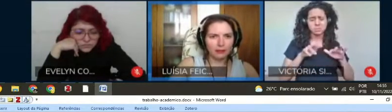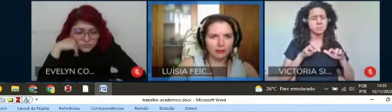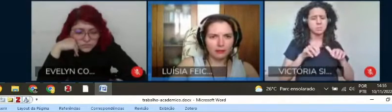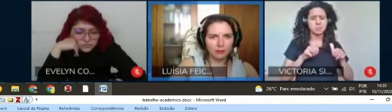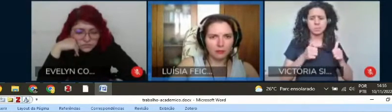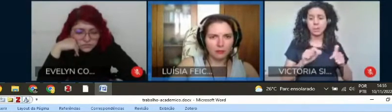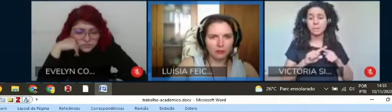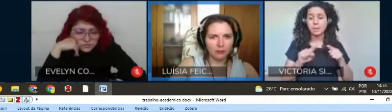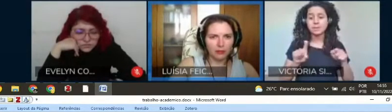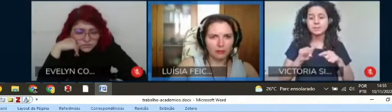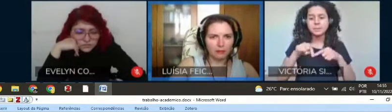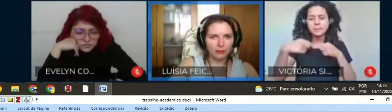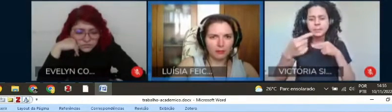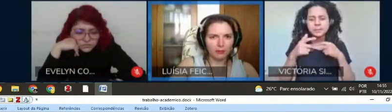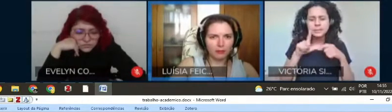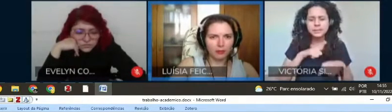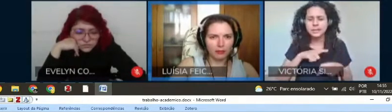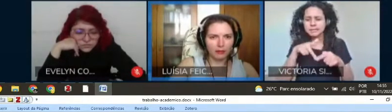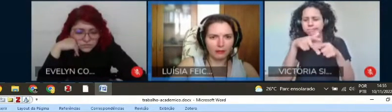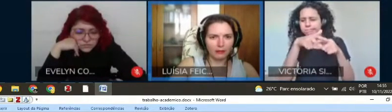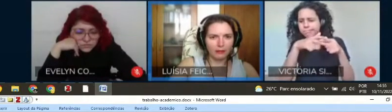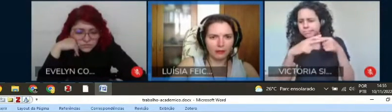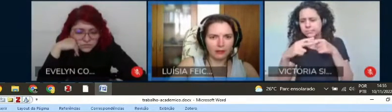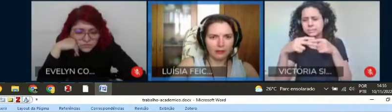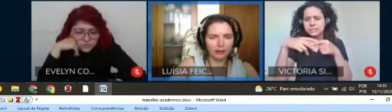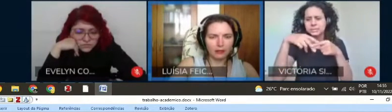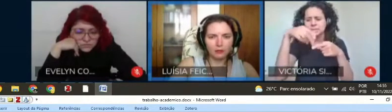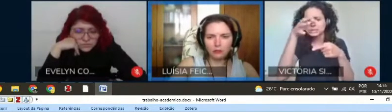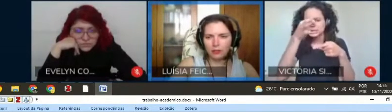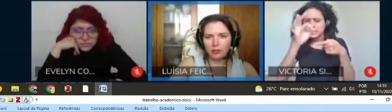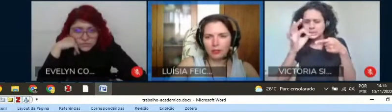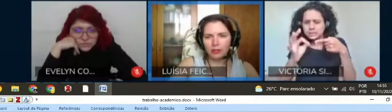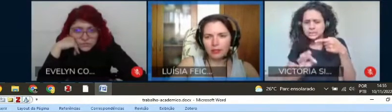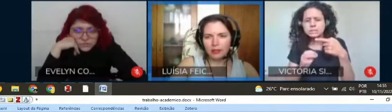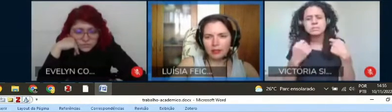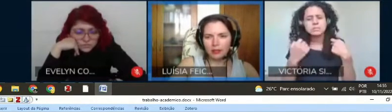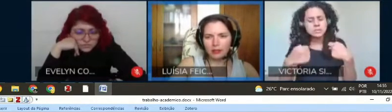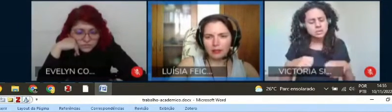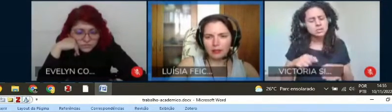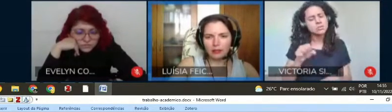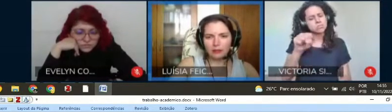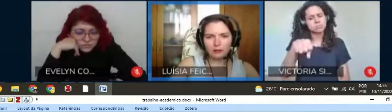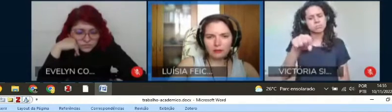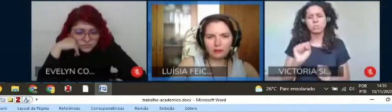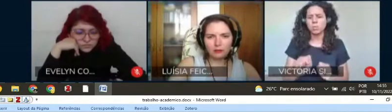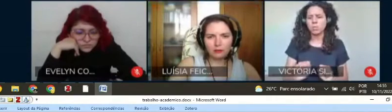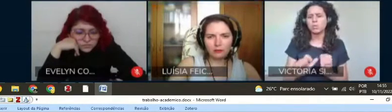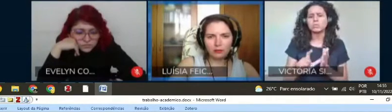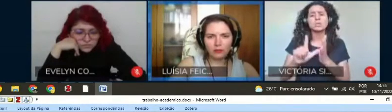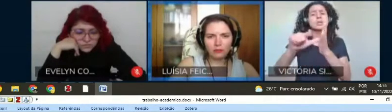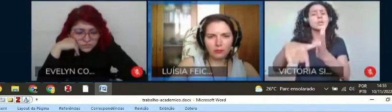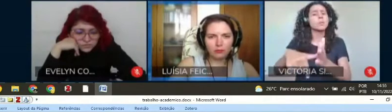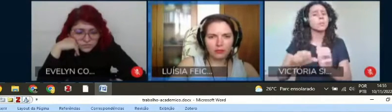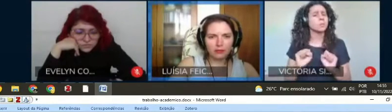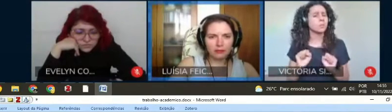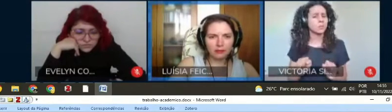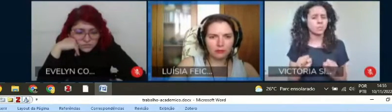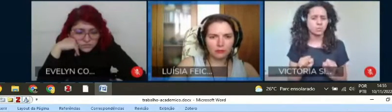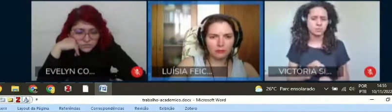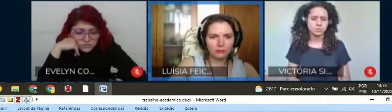arrumar esse aqui, né? Por exemplo, arrumei para poder ficar alinhado. E daí só teve